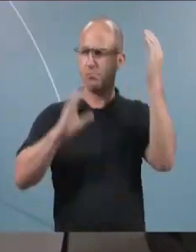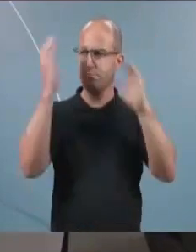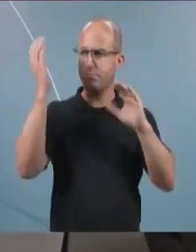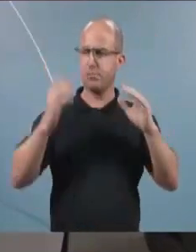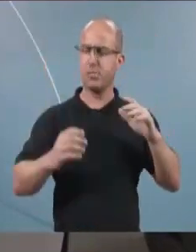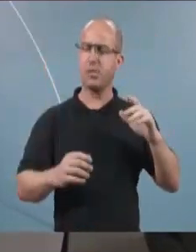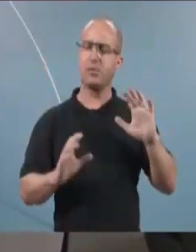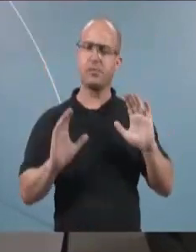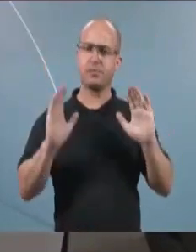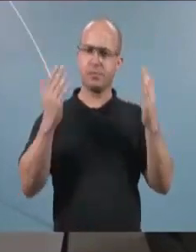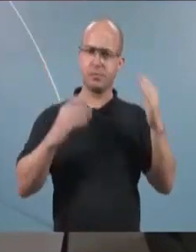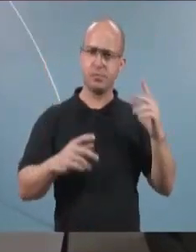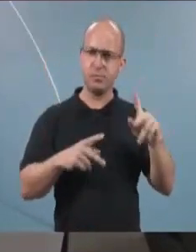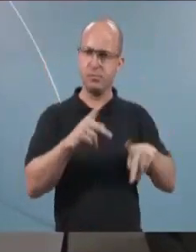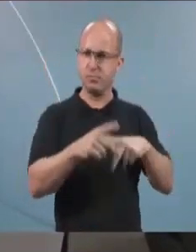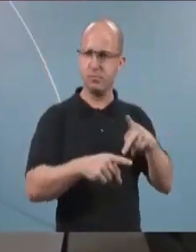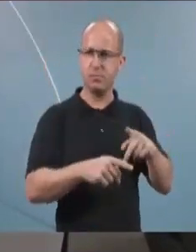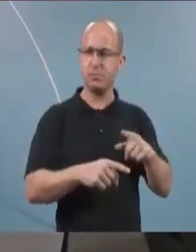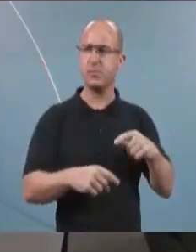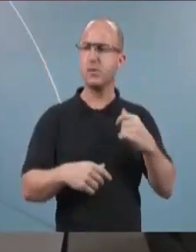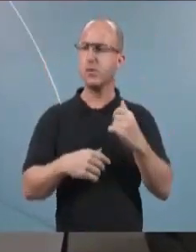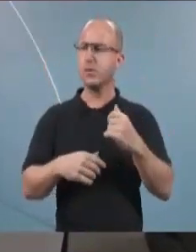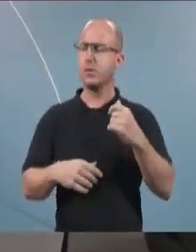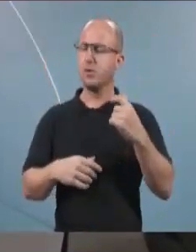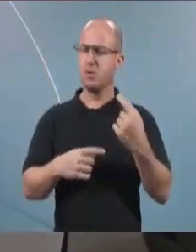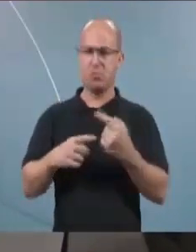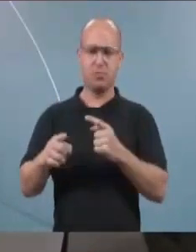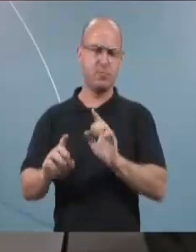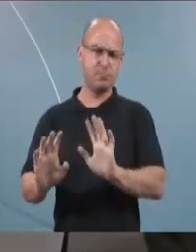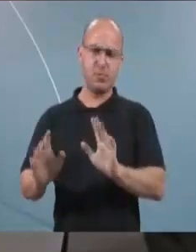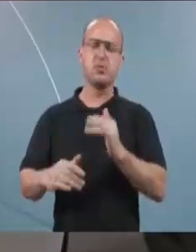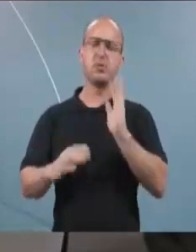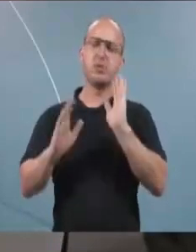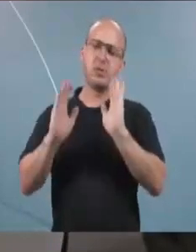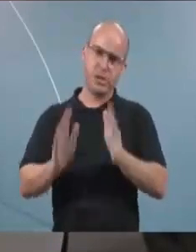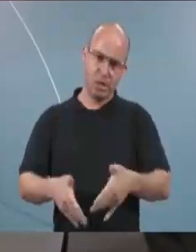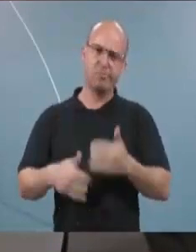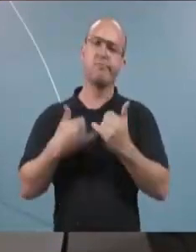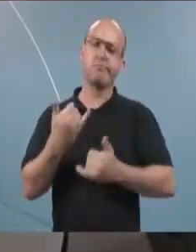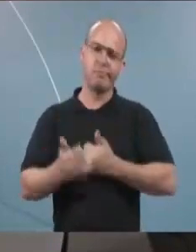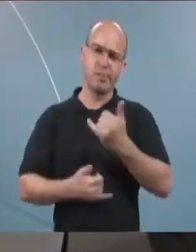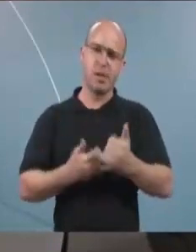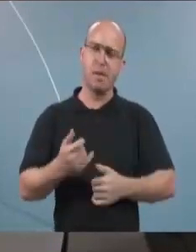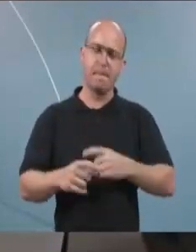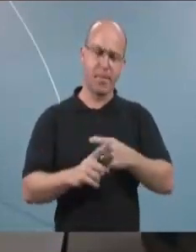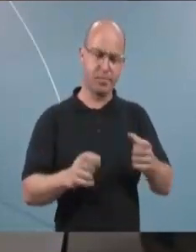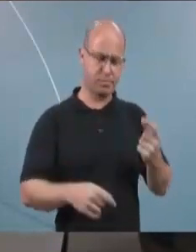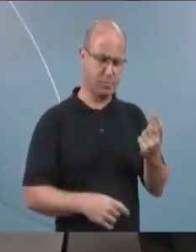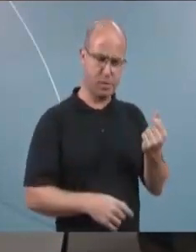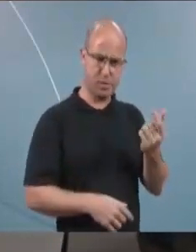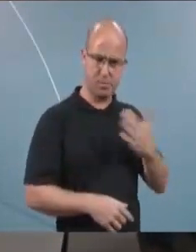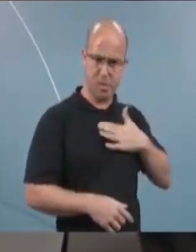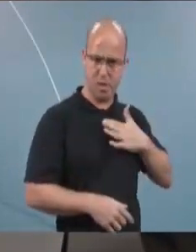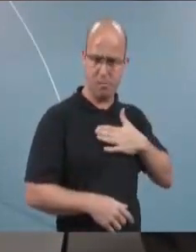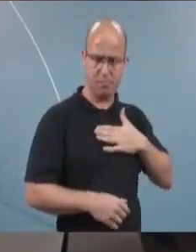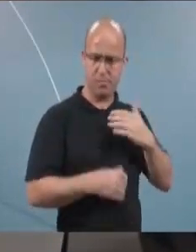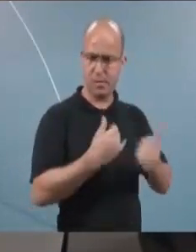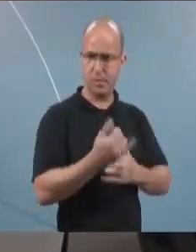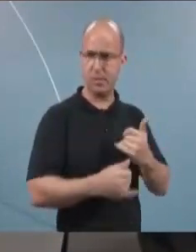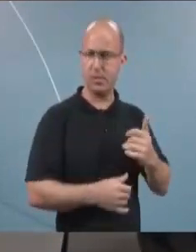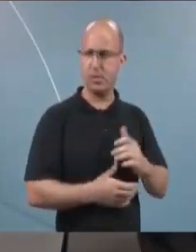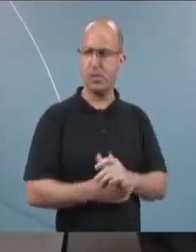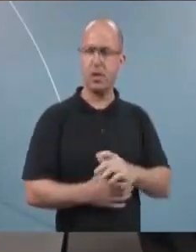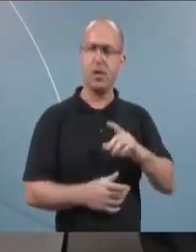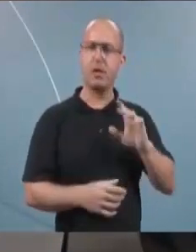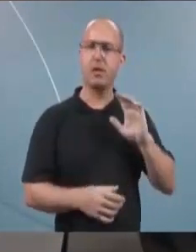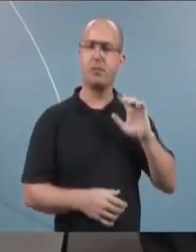popular não sou contra Já brinquei carnaval agora com meu dinheiro ninguém brinca e com dinheiro público indicado por